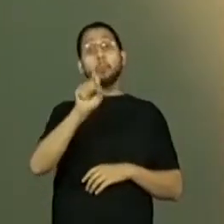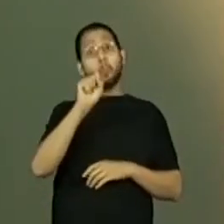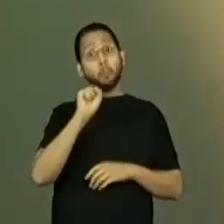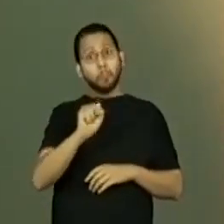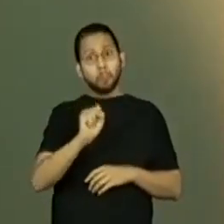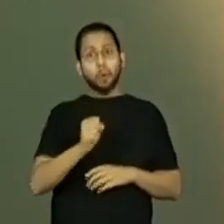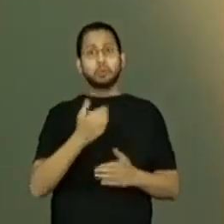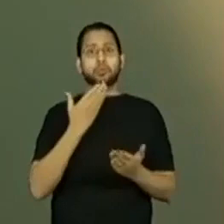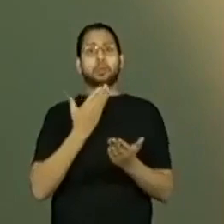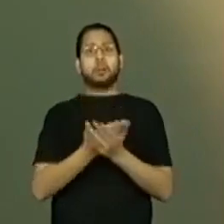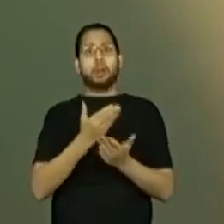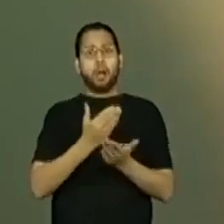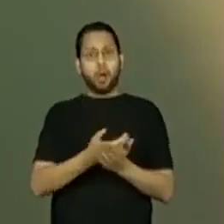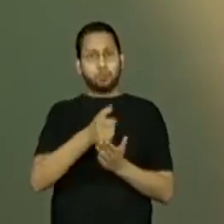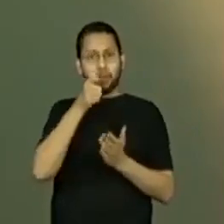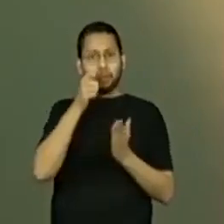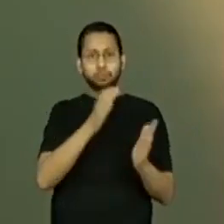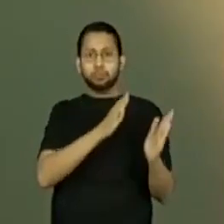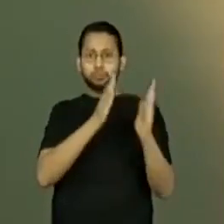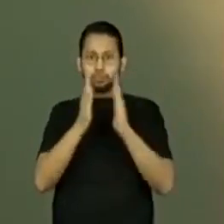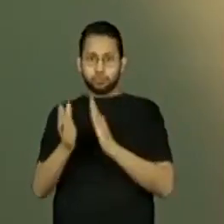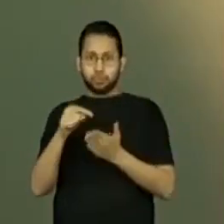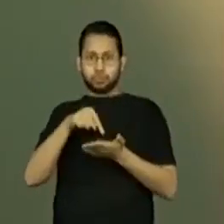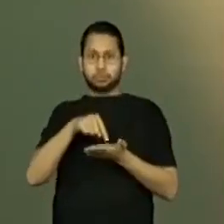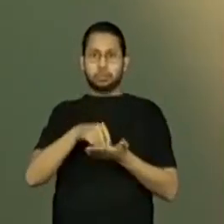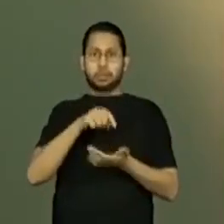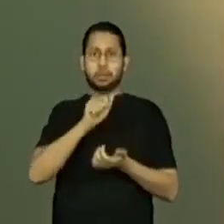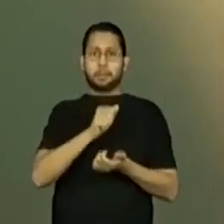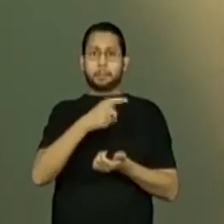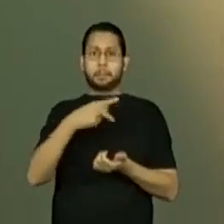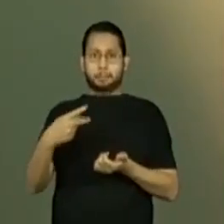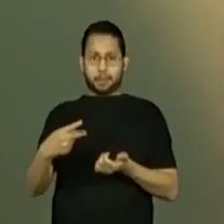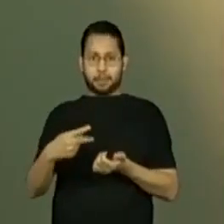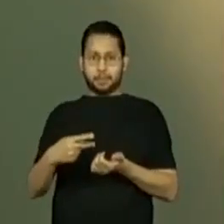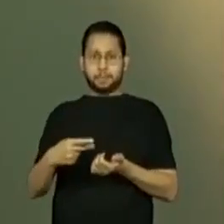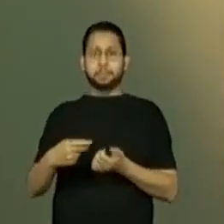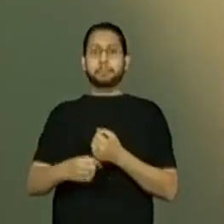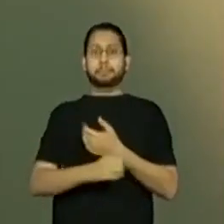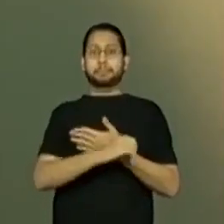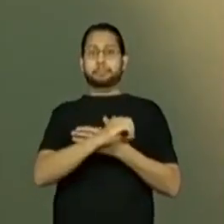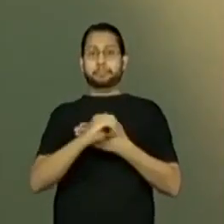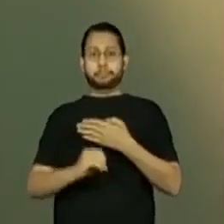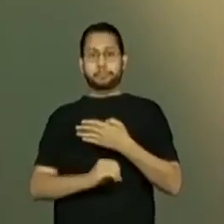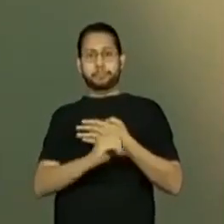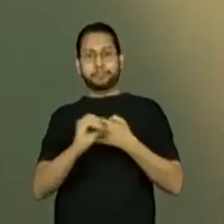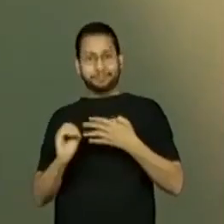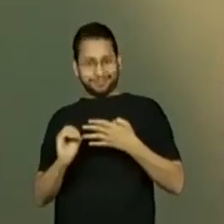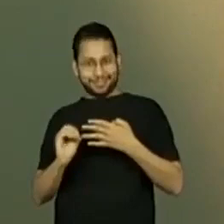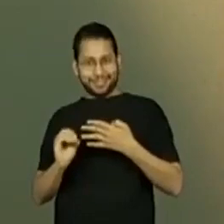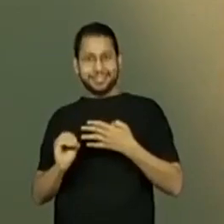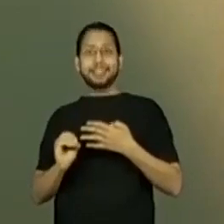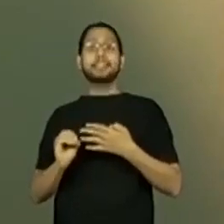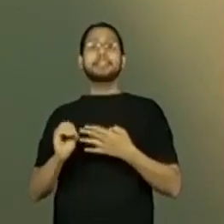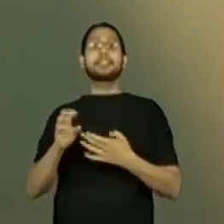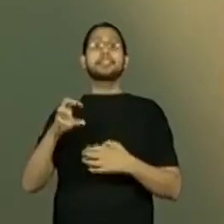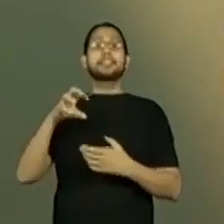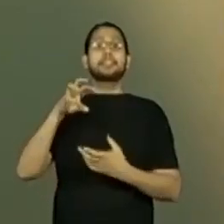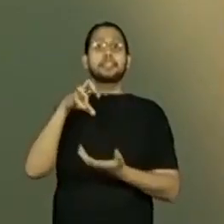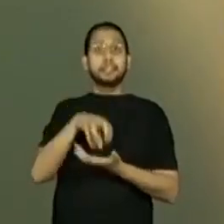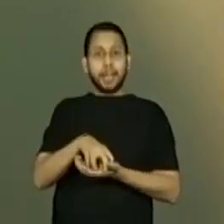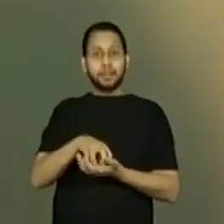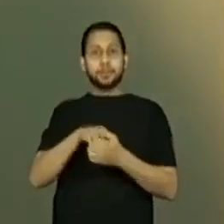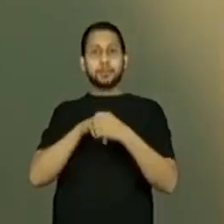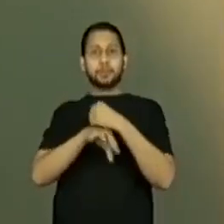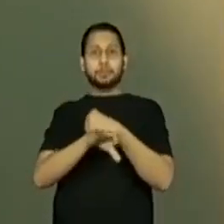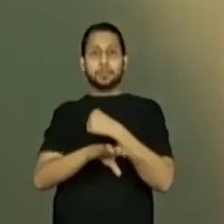acompanhar as nossas aulas pelo aplicativo do Centro de Mídias Educação Infantil